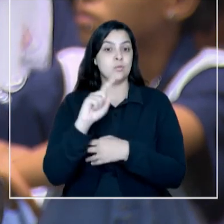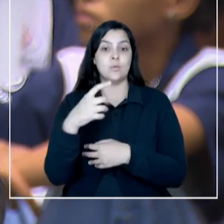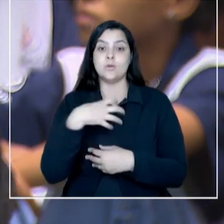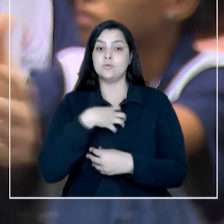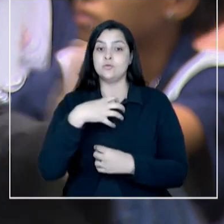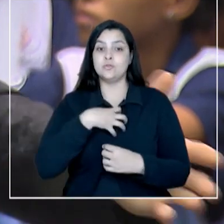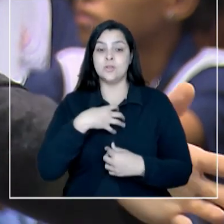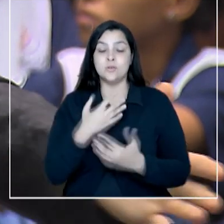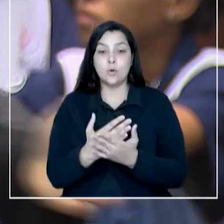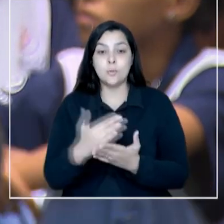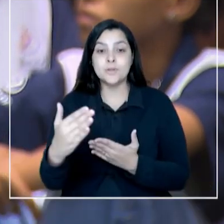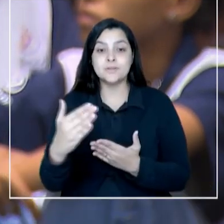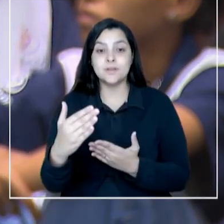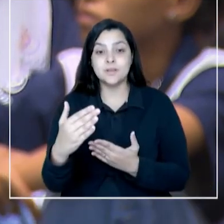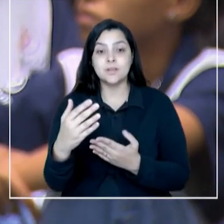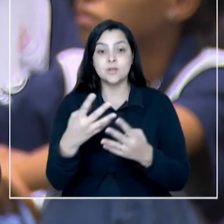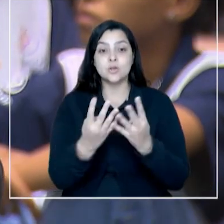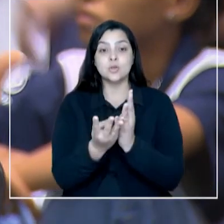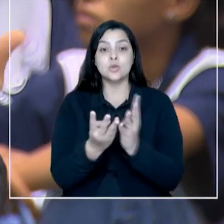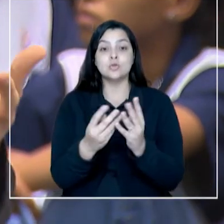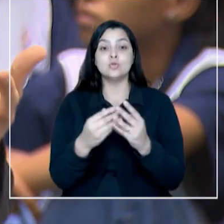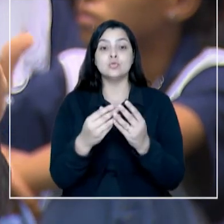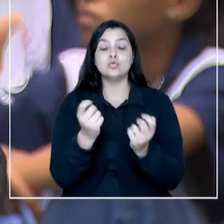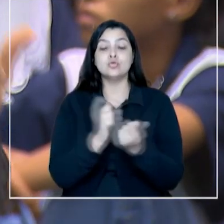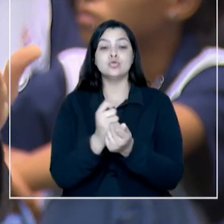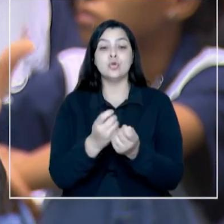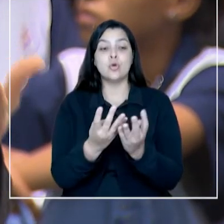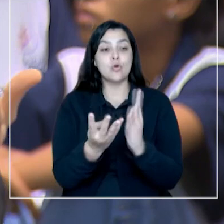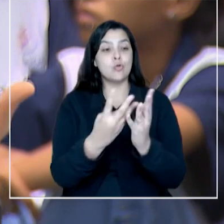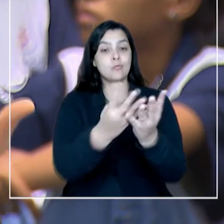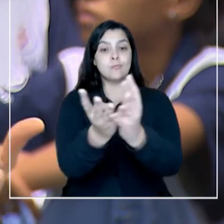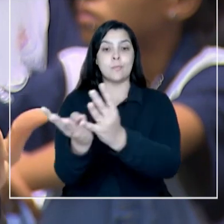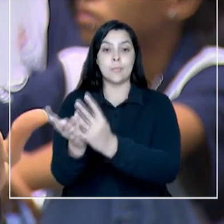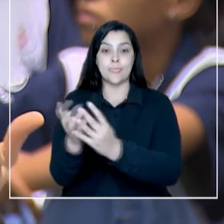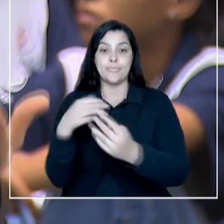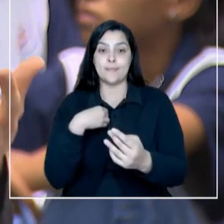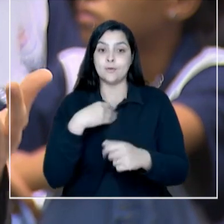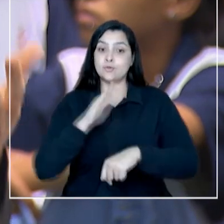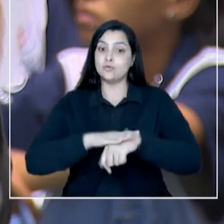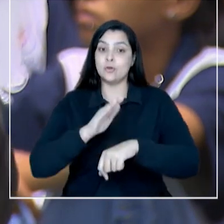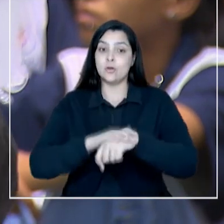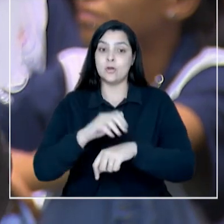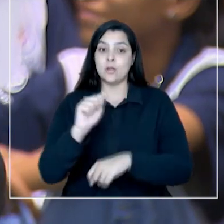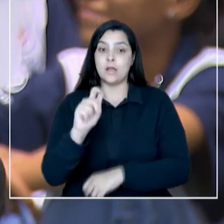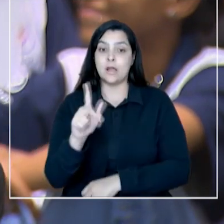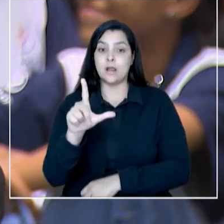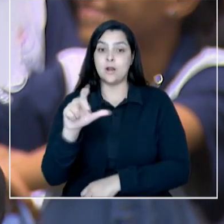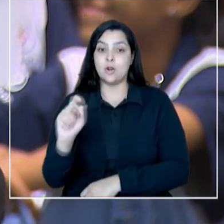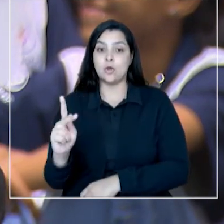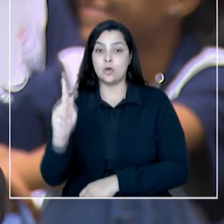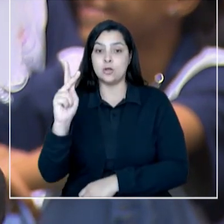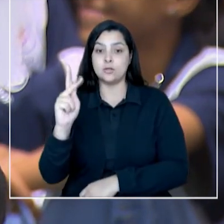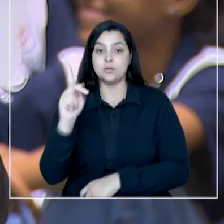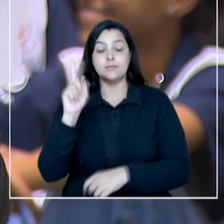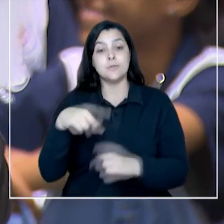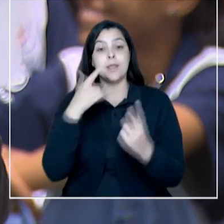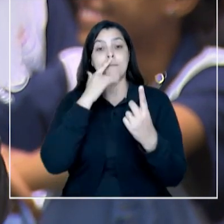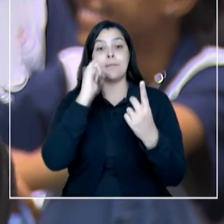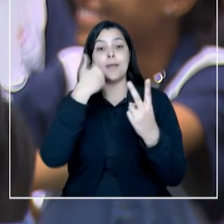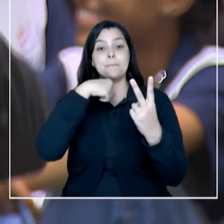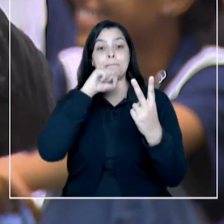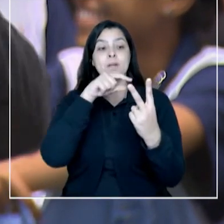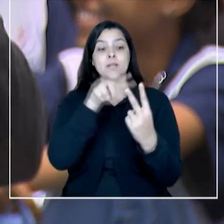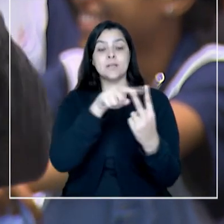começado o jogo, mas da forma como o jogo ia se abrindo. Eu só poderia ser o Alok exatamente porque eu vim desses 2 pais, que